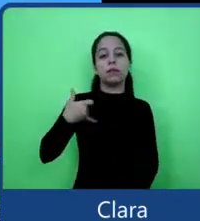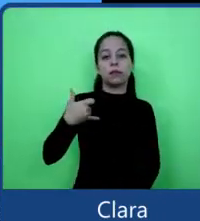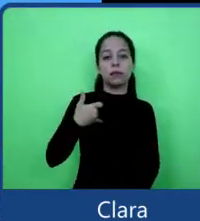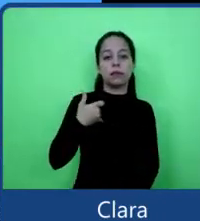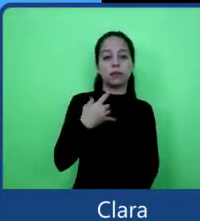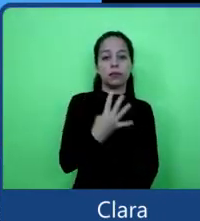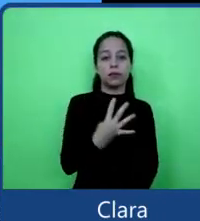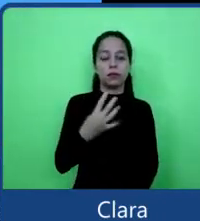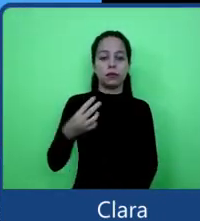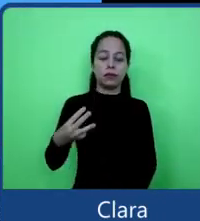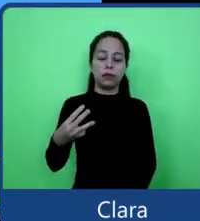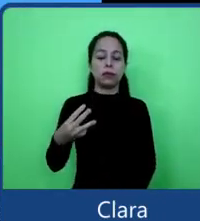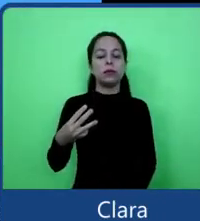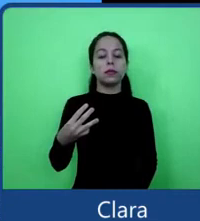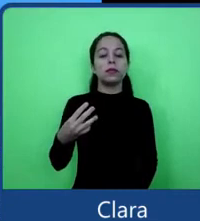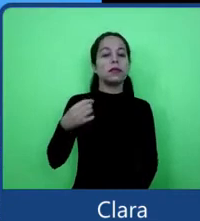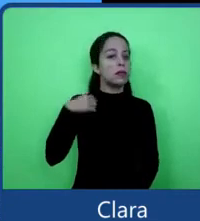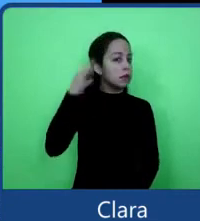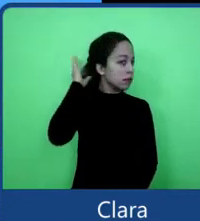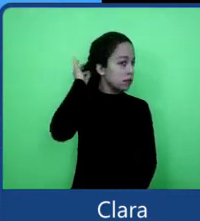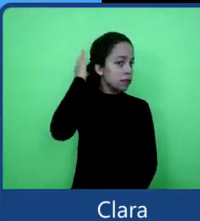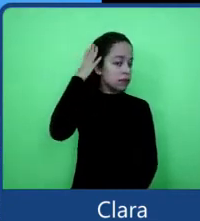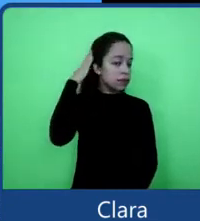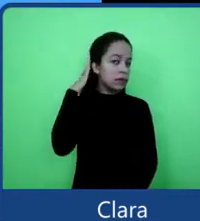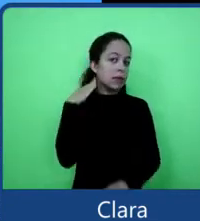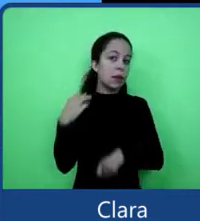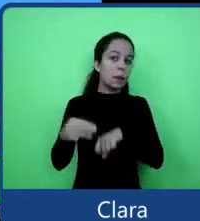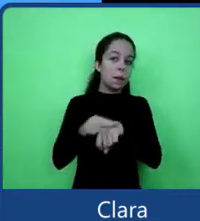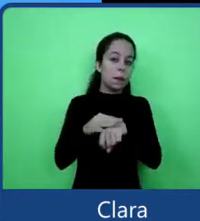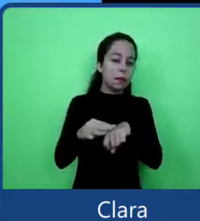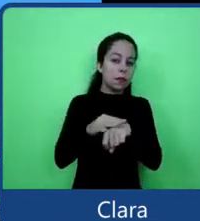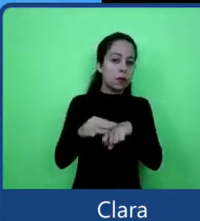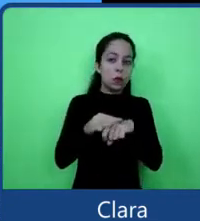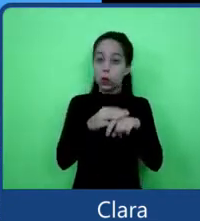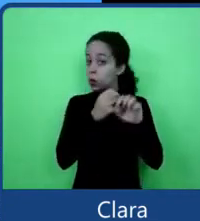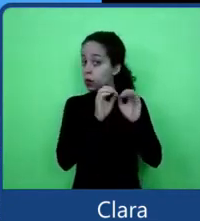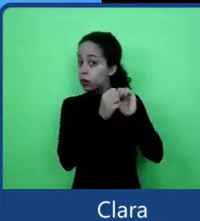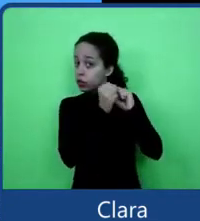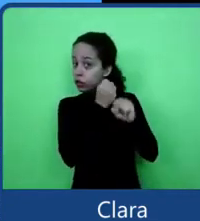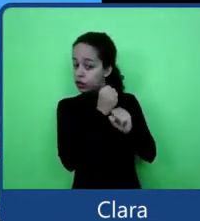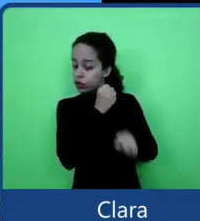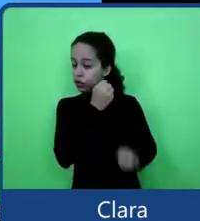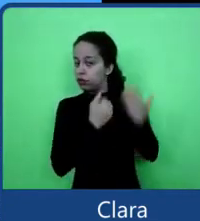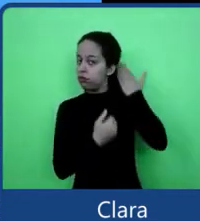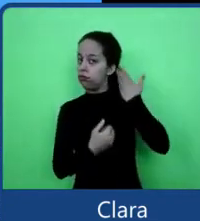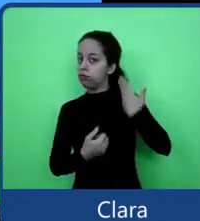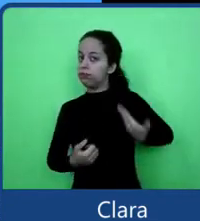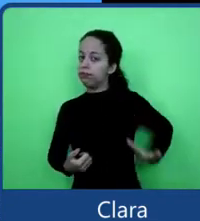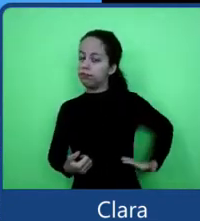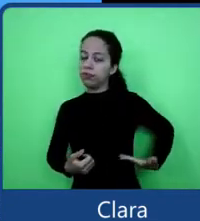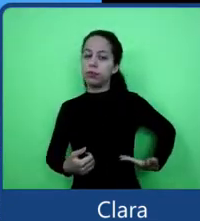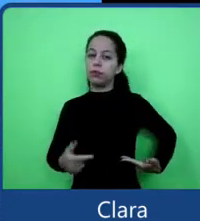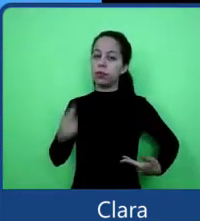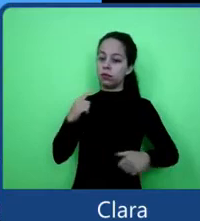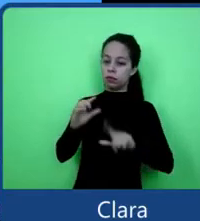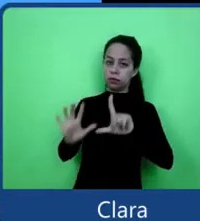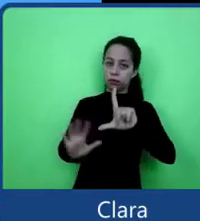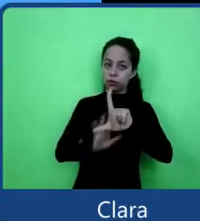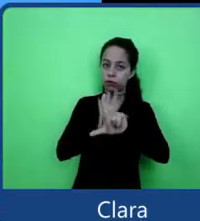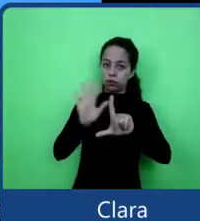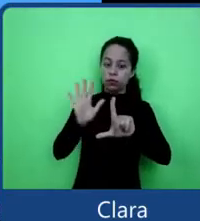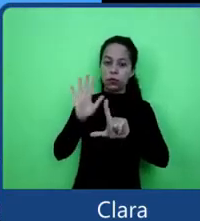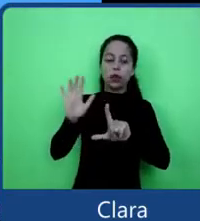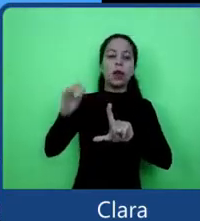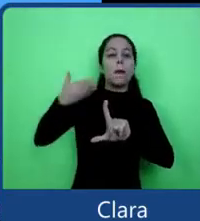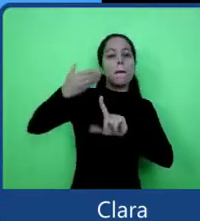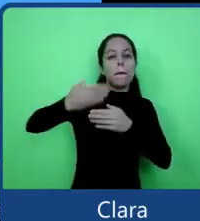cabelos castanhos, cabelos compridos, e tenho ao meu fundo uma parede de cor clara.